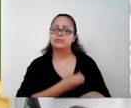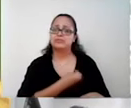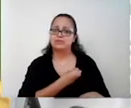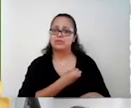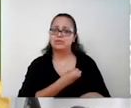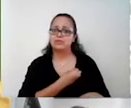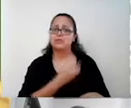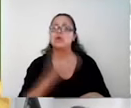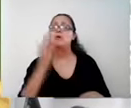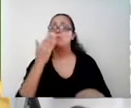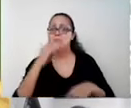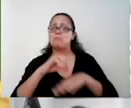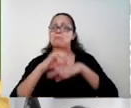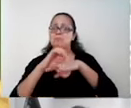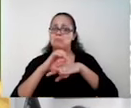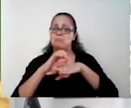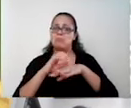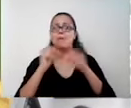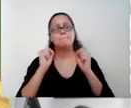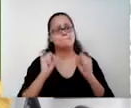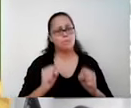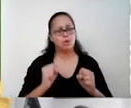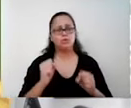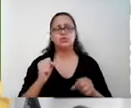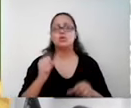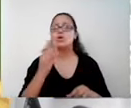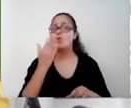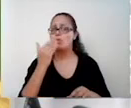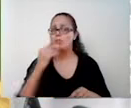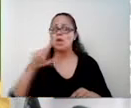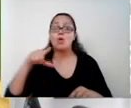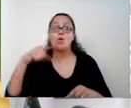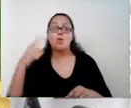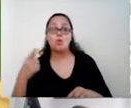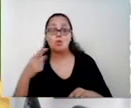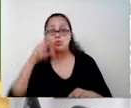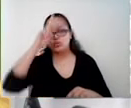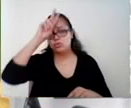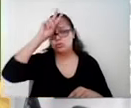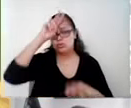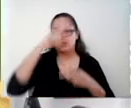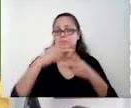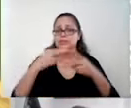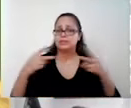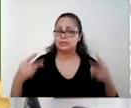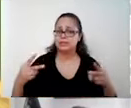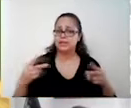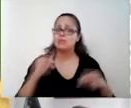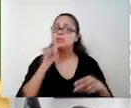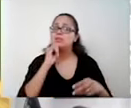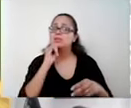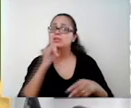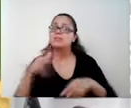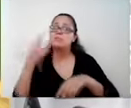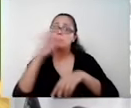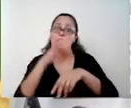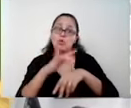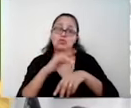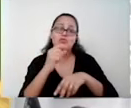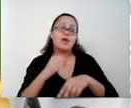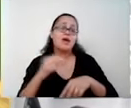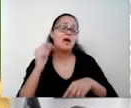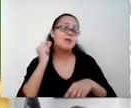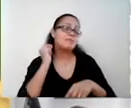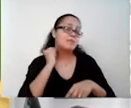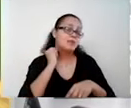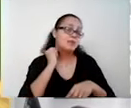carnívoro. Ela pode se alimentar de outros insetos voadores, como moscas, mosquitos, abelhas e até